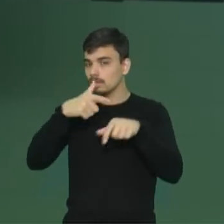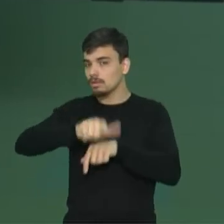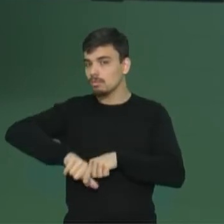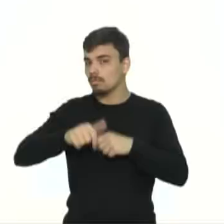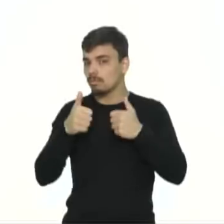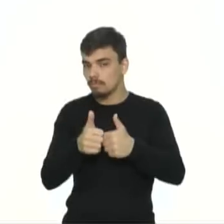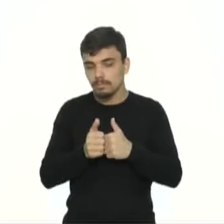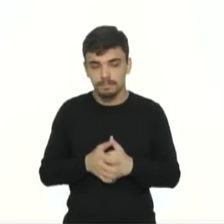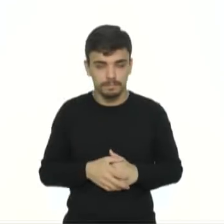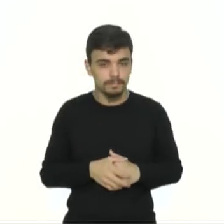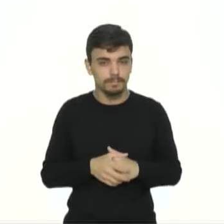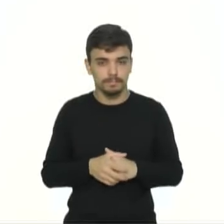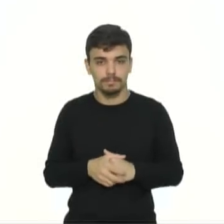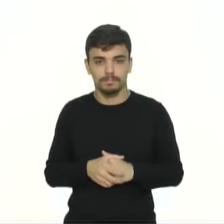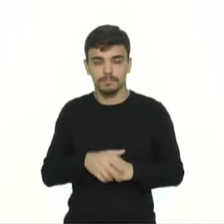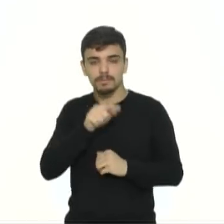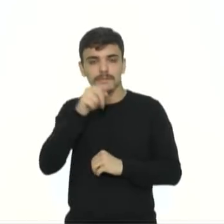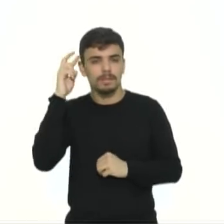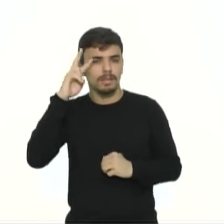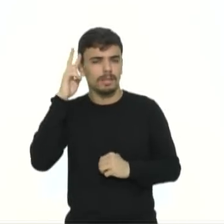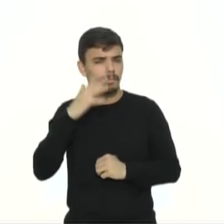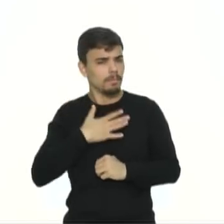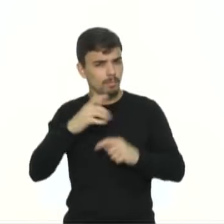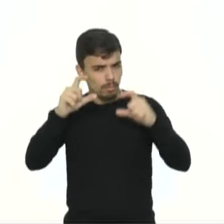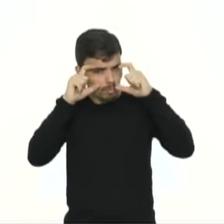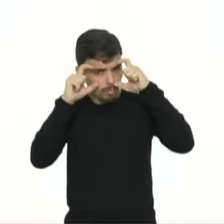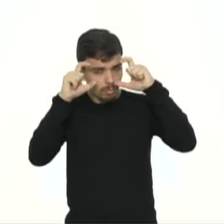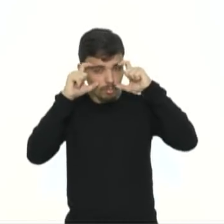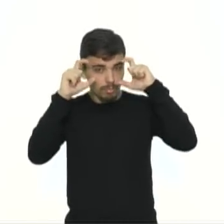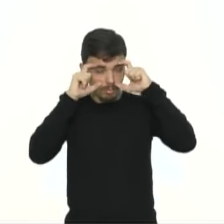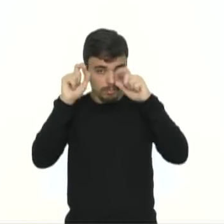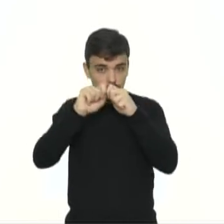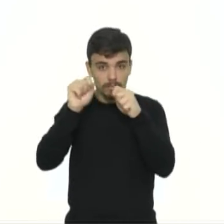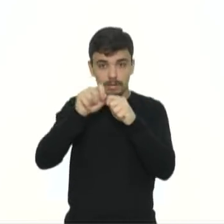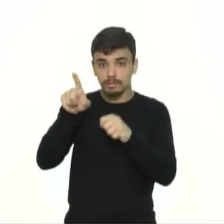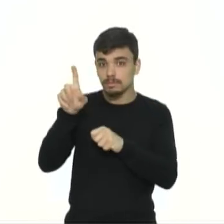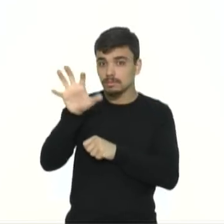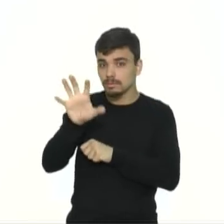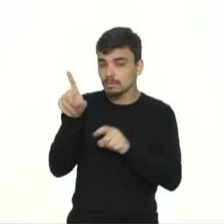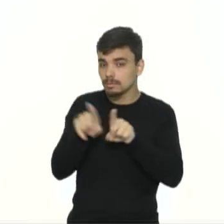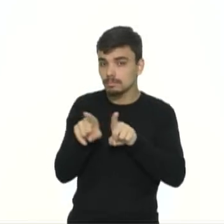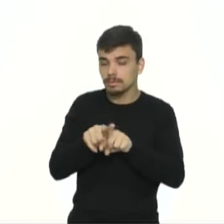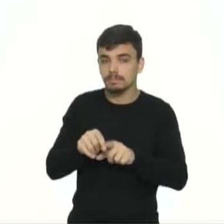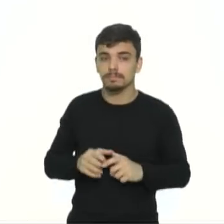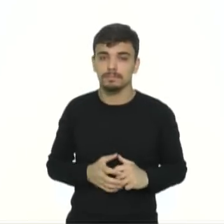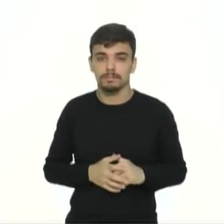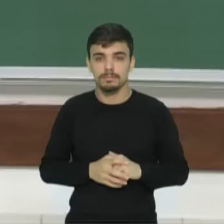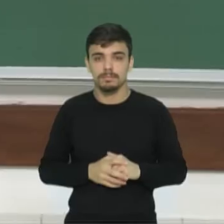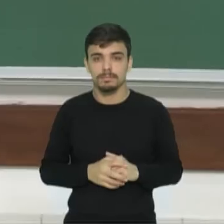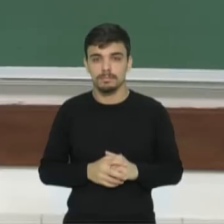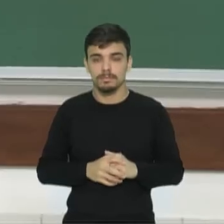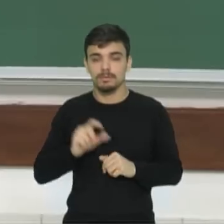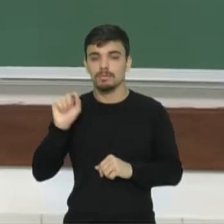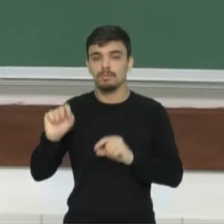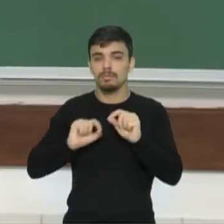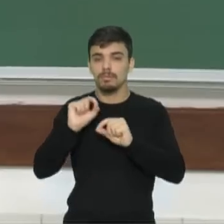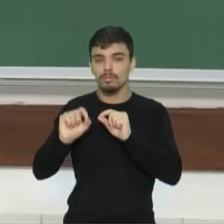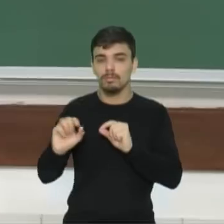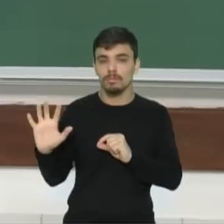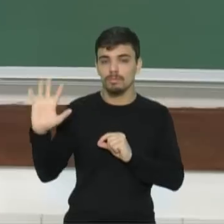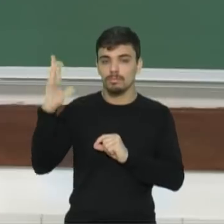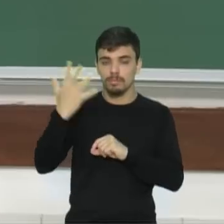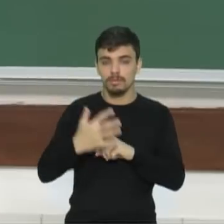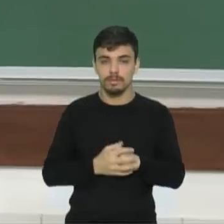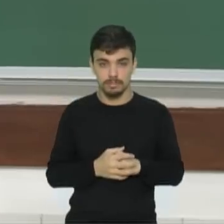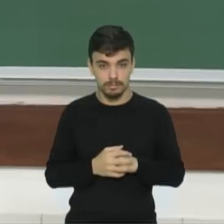Tá bom? Lembra do meu óculos? O meu óculos faz esse efeito. O que acontece com o meu óculos aqui? A